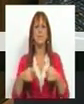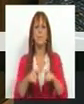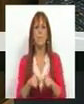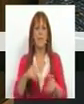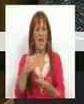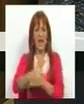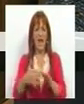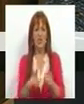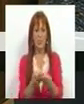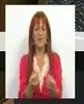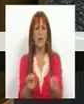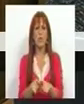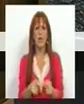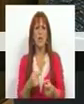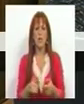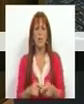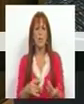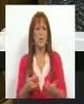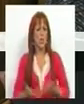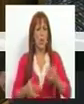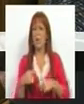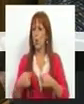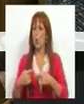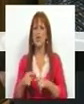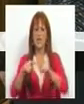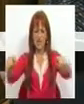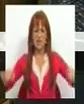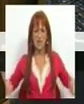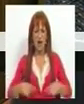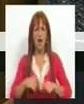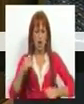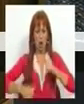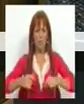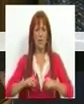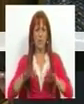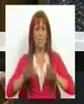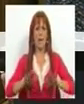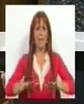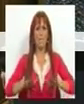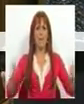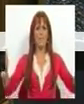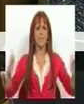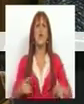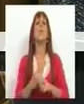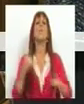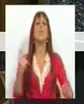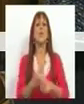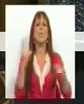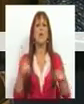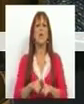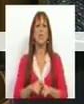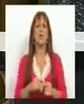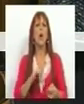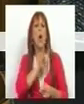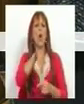de uma caixa deste material não se comparará ao custo de uma sala ou de operatória parada. E, portanto, por que razão não